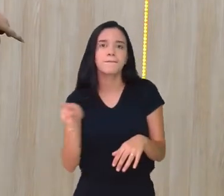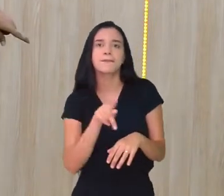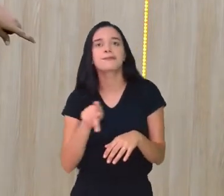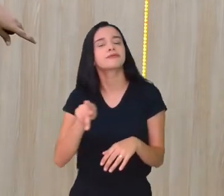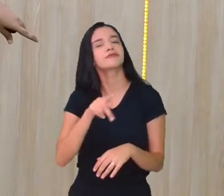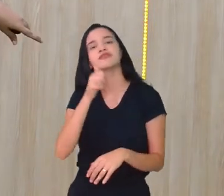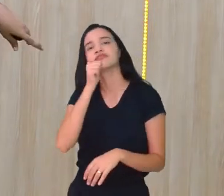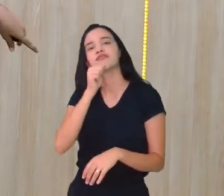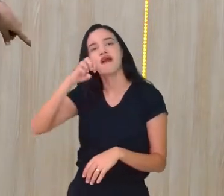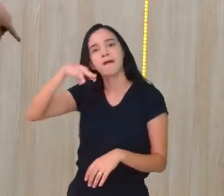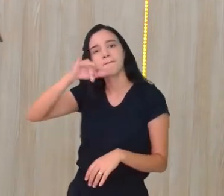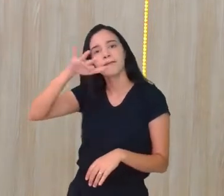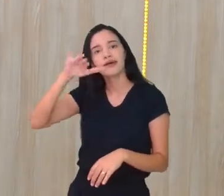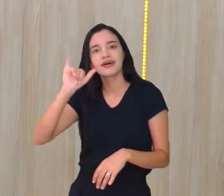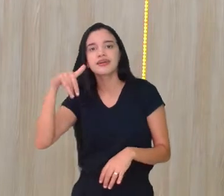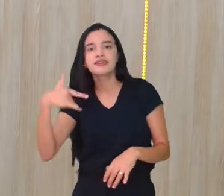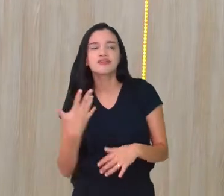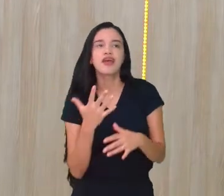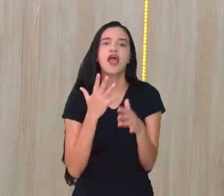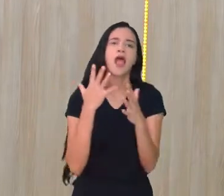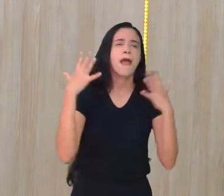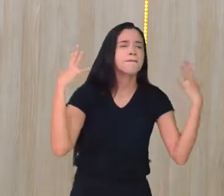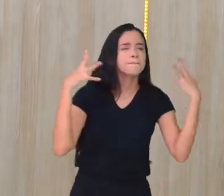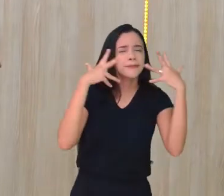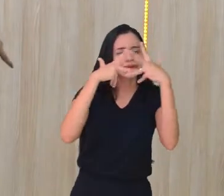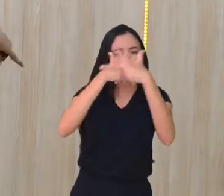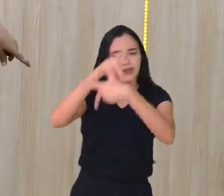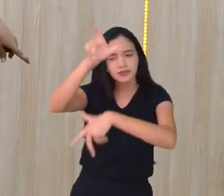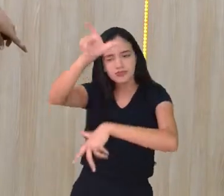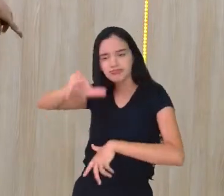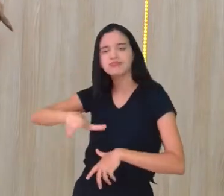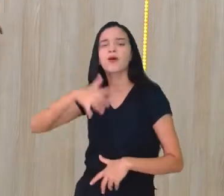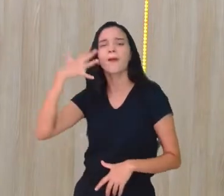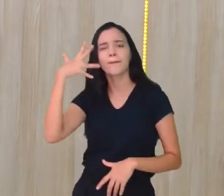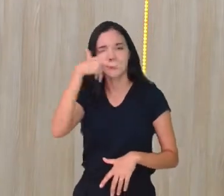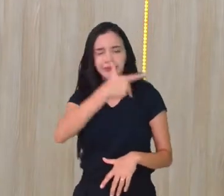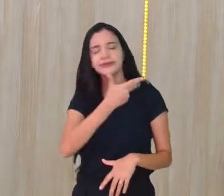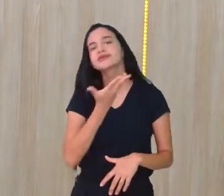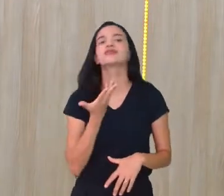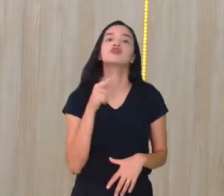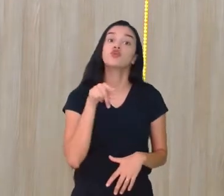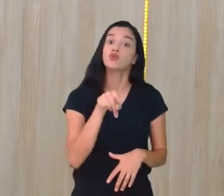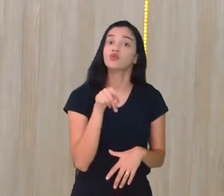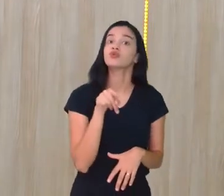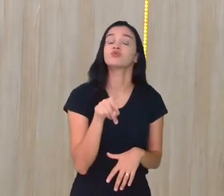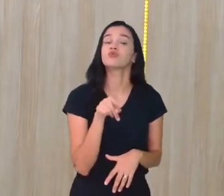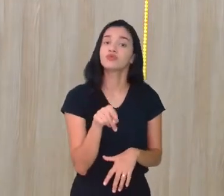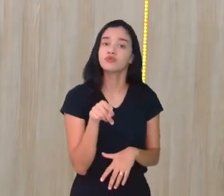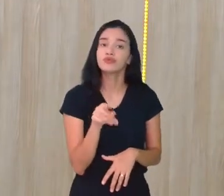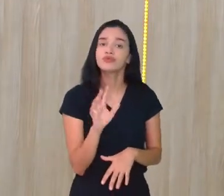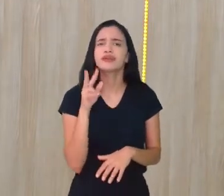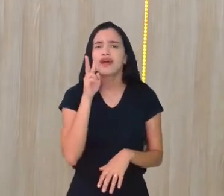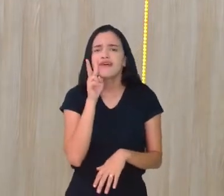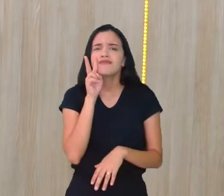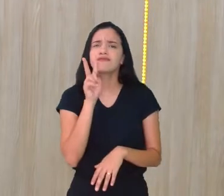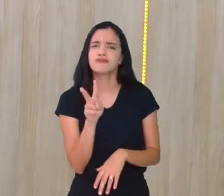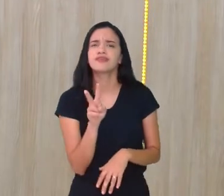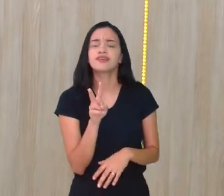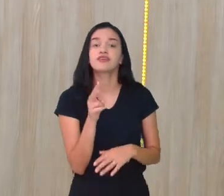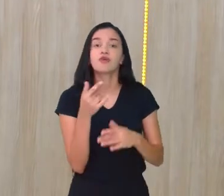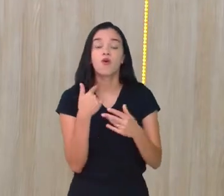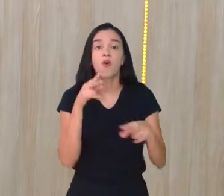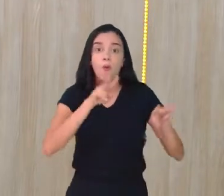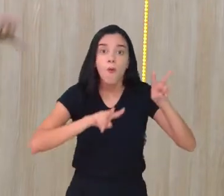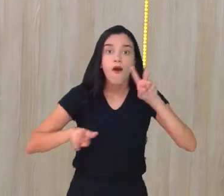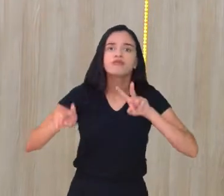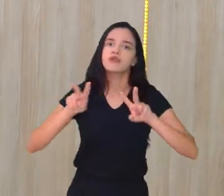Maria Carolina, aí você vê que é uma paisagem bonita na sua frente. Então, ou seja, você já está vendo a paisagem com a visão,